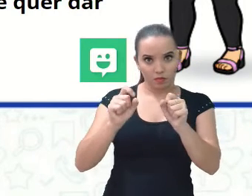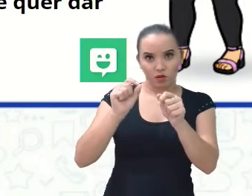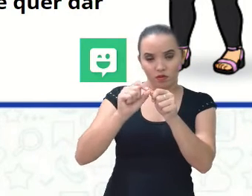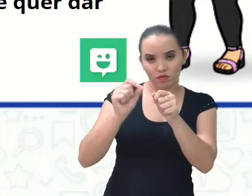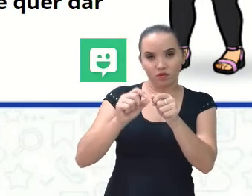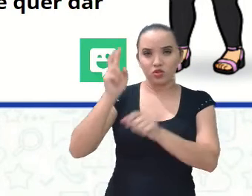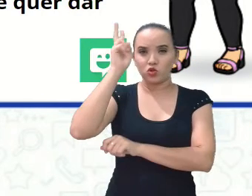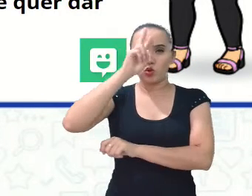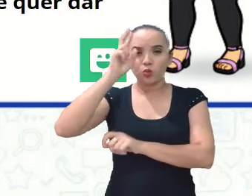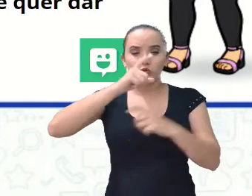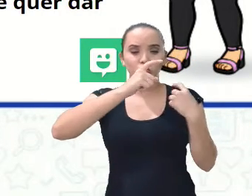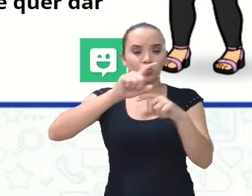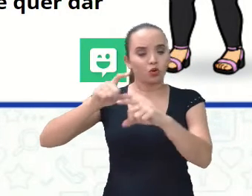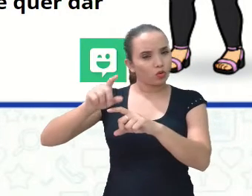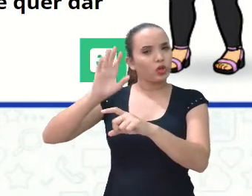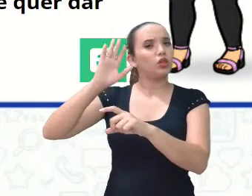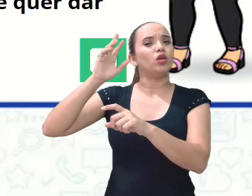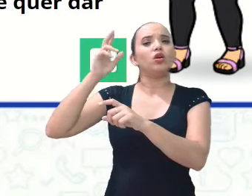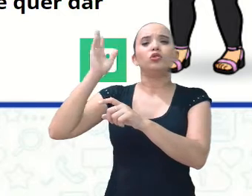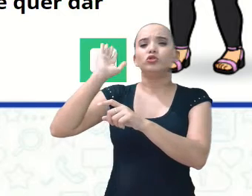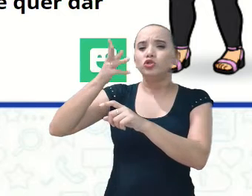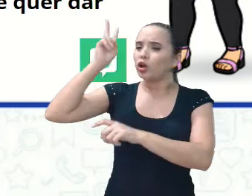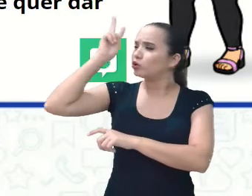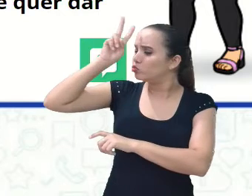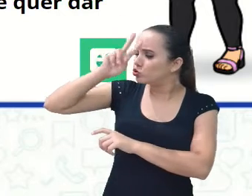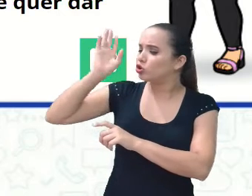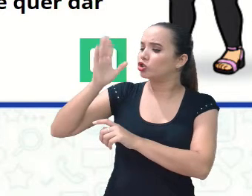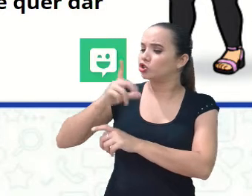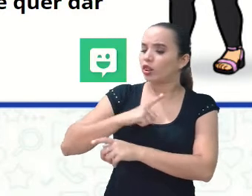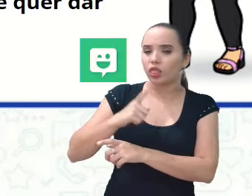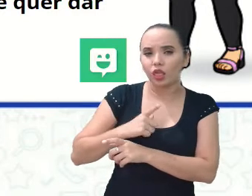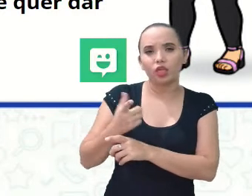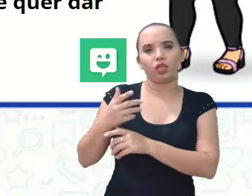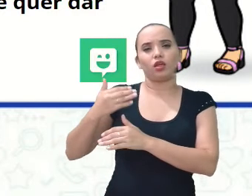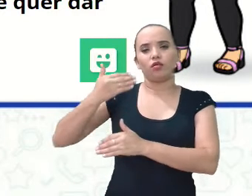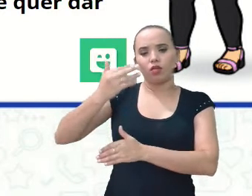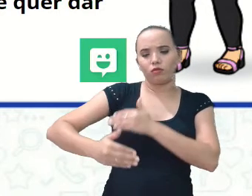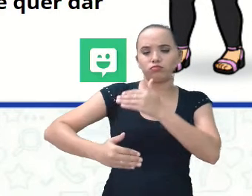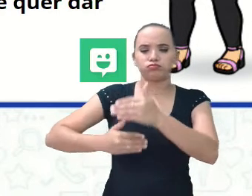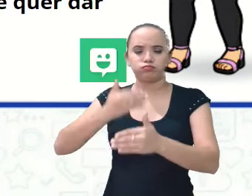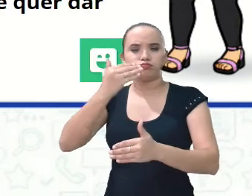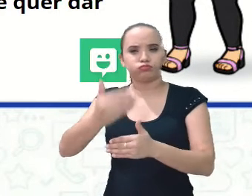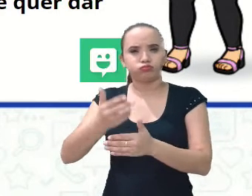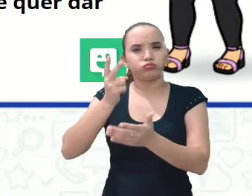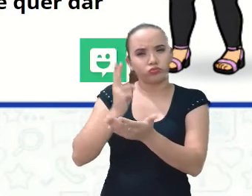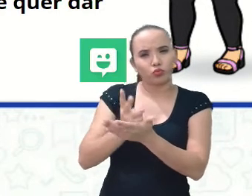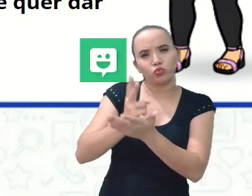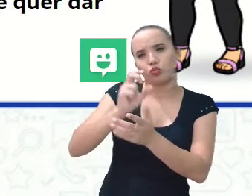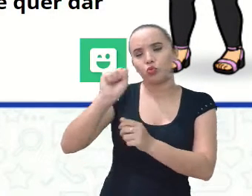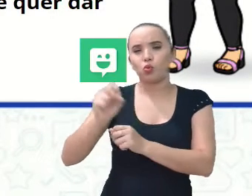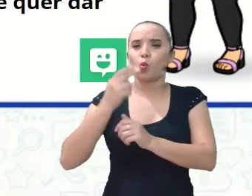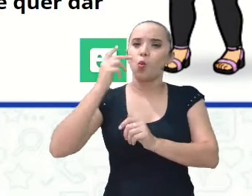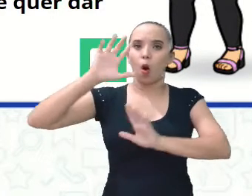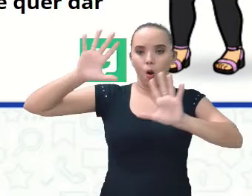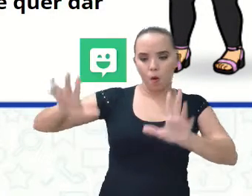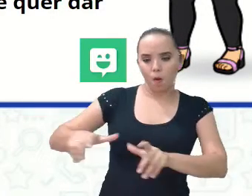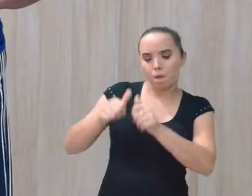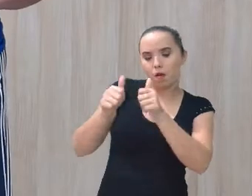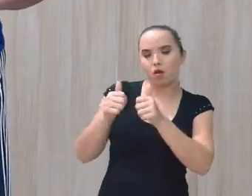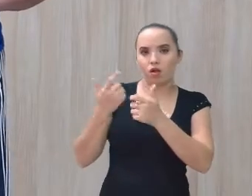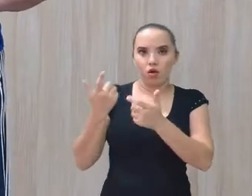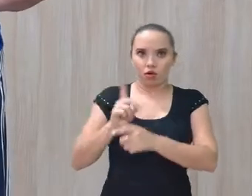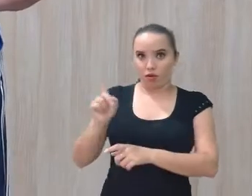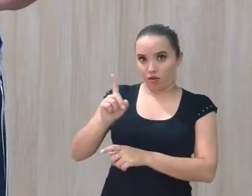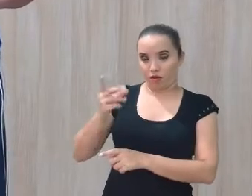uma história que já existe, né? Muitos quadrinistas replicam histórias. Esse Menino Amarelo mesmo, The Yellow